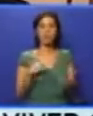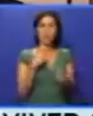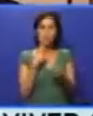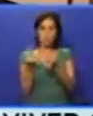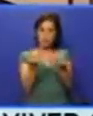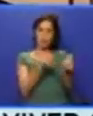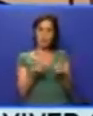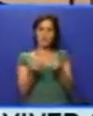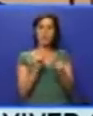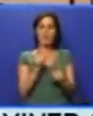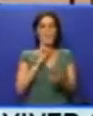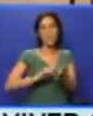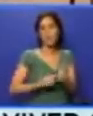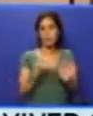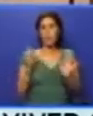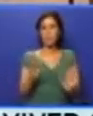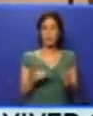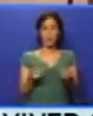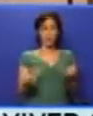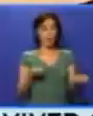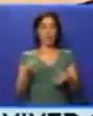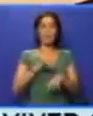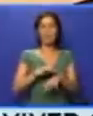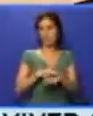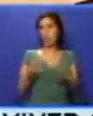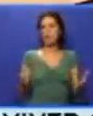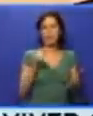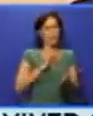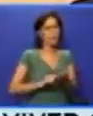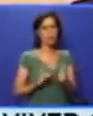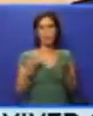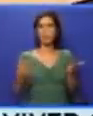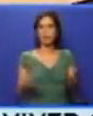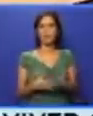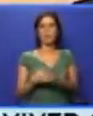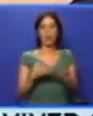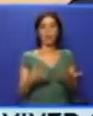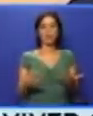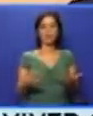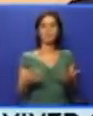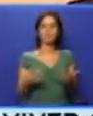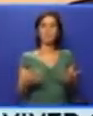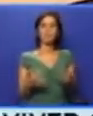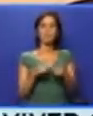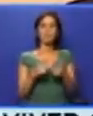depreendi, isso é fundamental para gerir esta doença. É, fundamental.